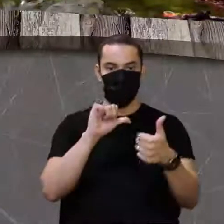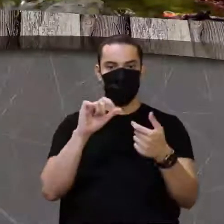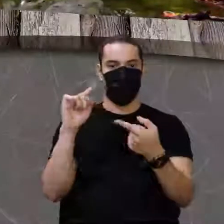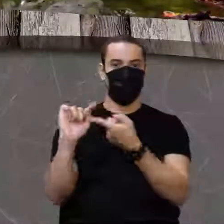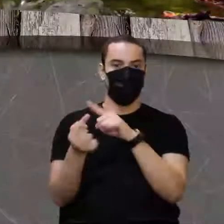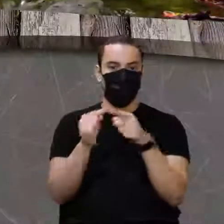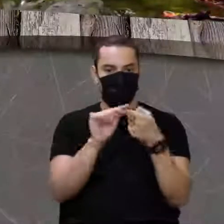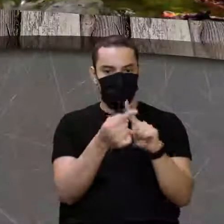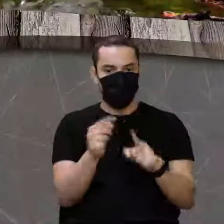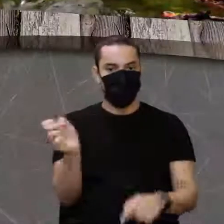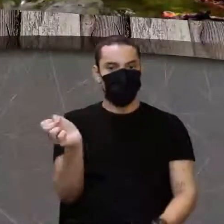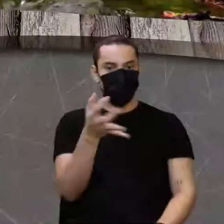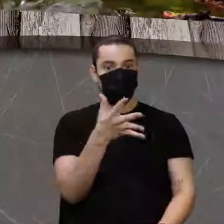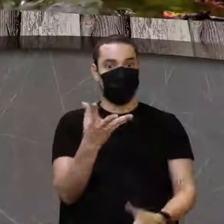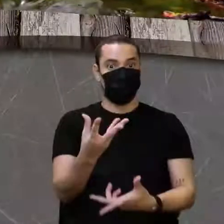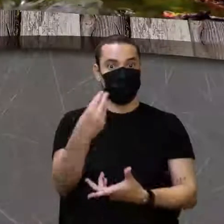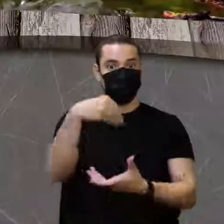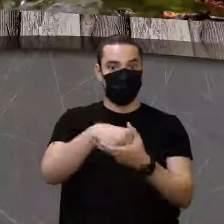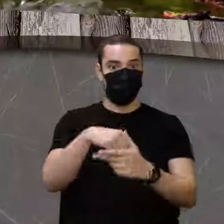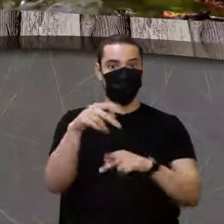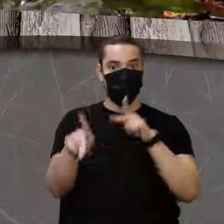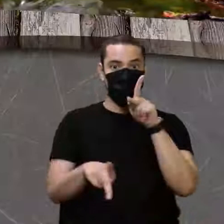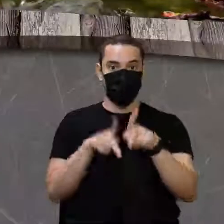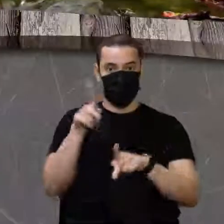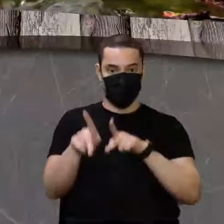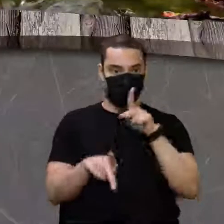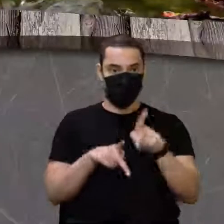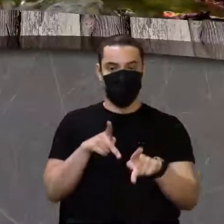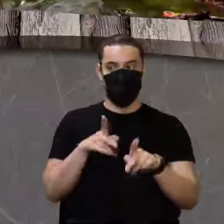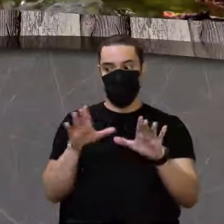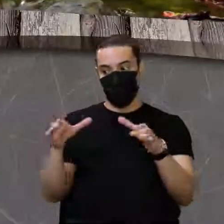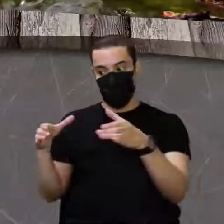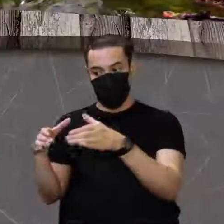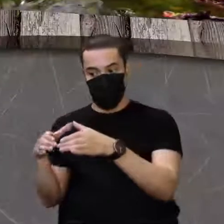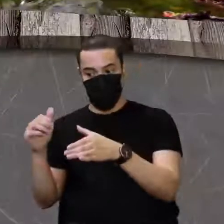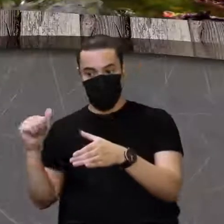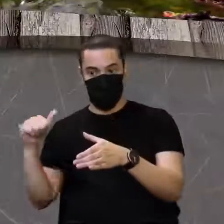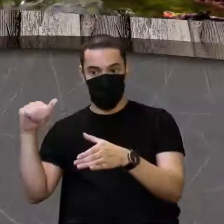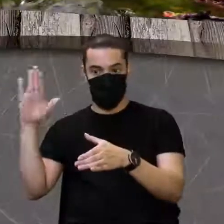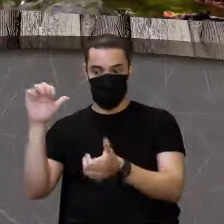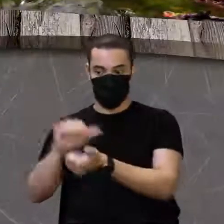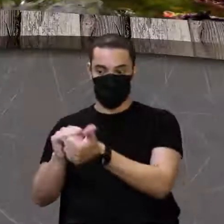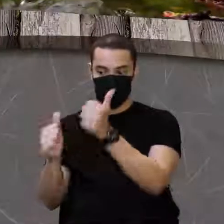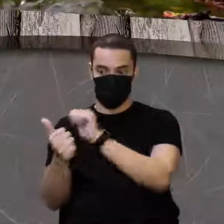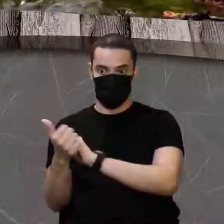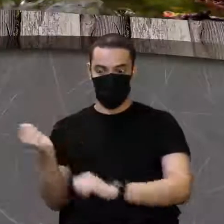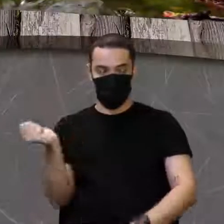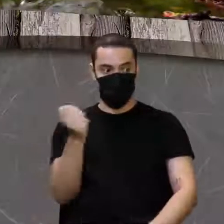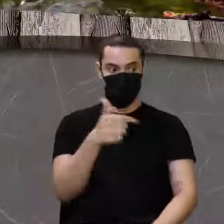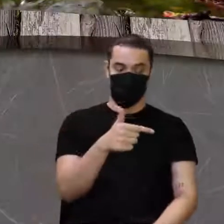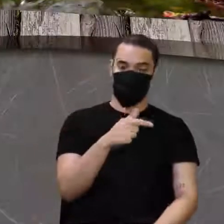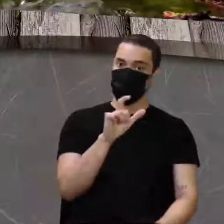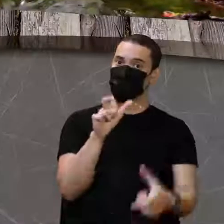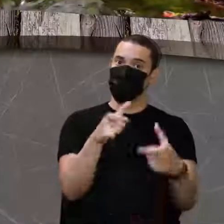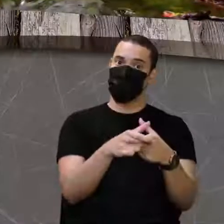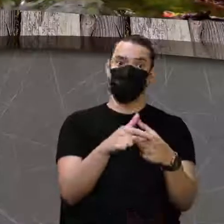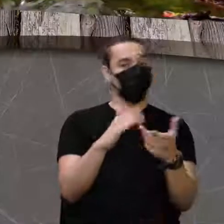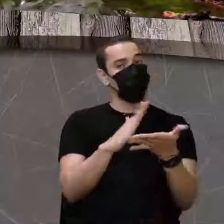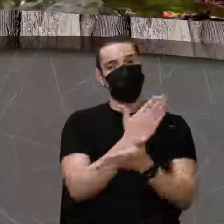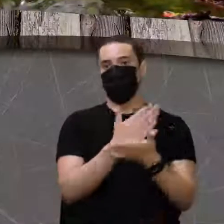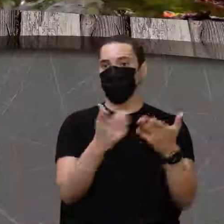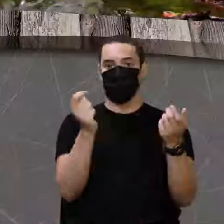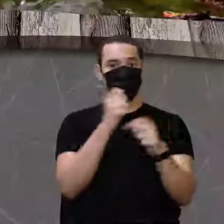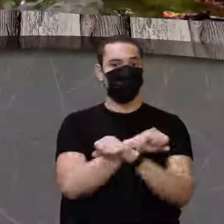que, dentro daquela população, uns sejam mais adaptados e outros não. Como